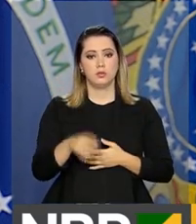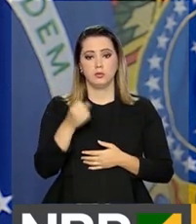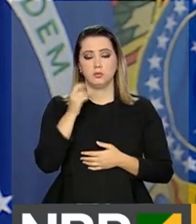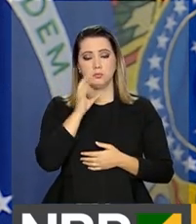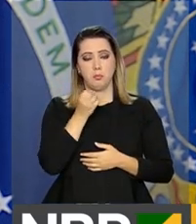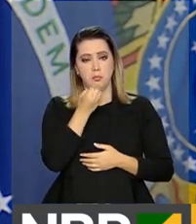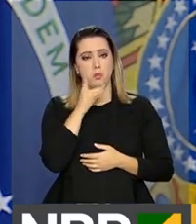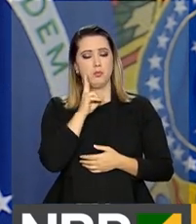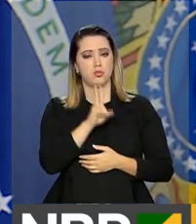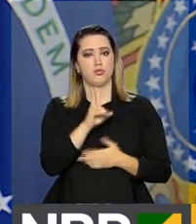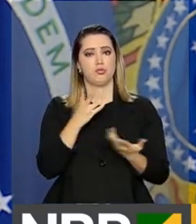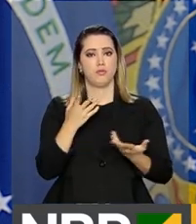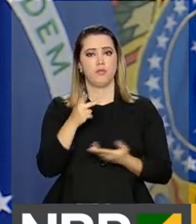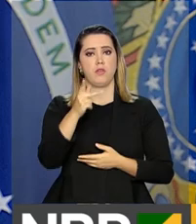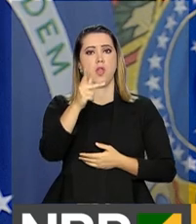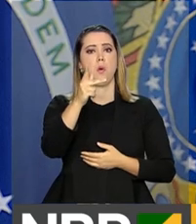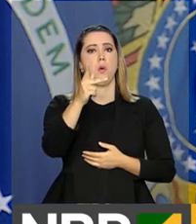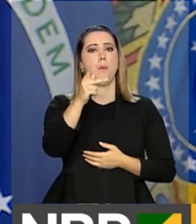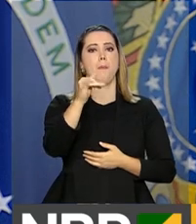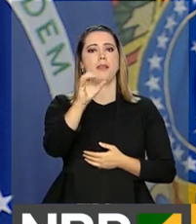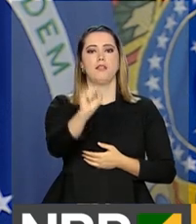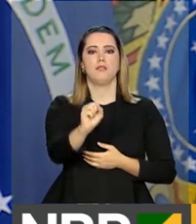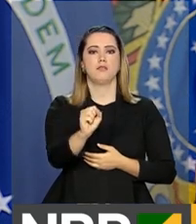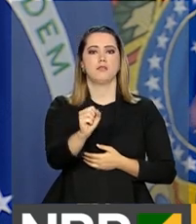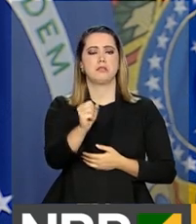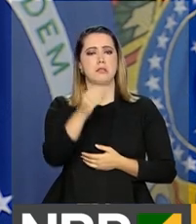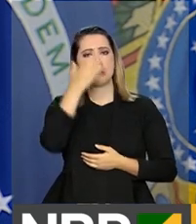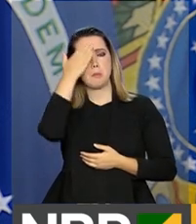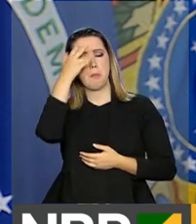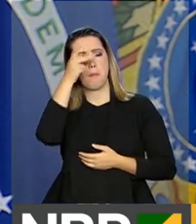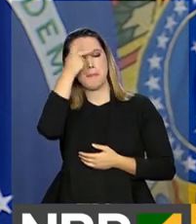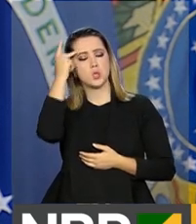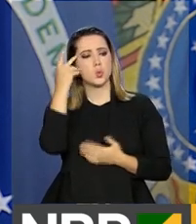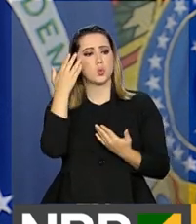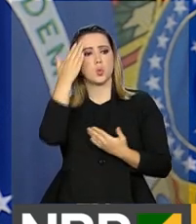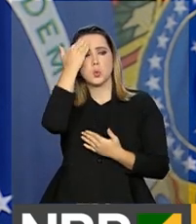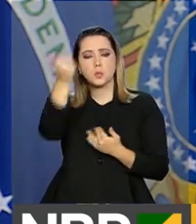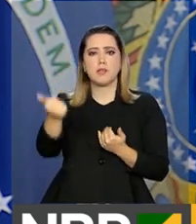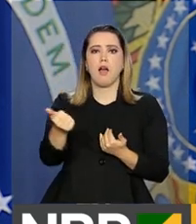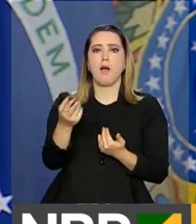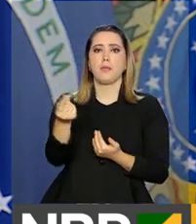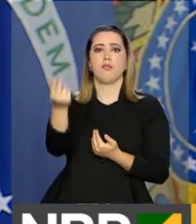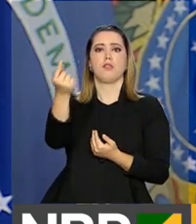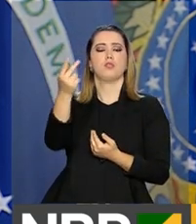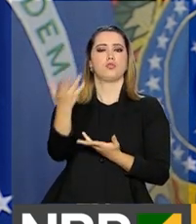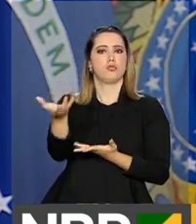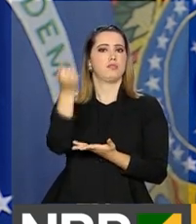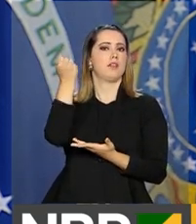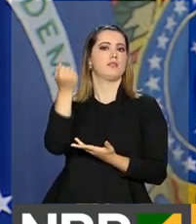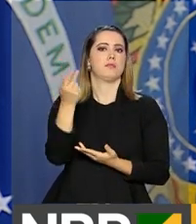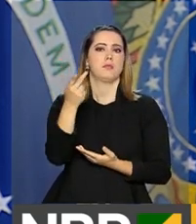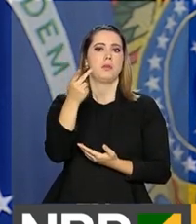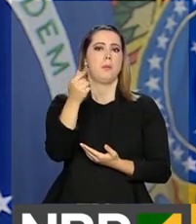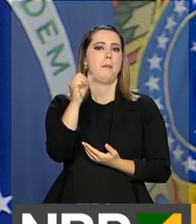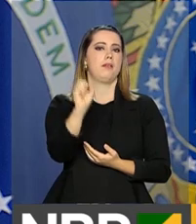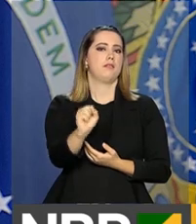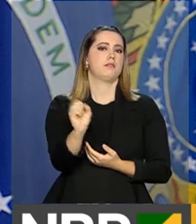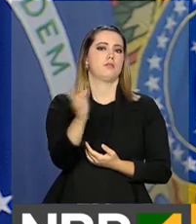coisa do pis pasep que muita gente nem sabe até esquece que tem dinheiro do pis pasep